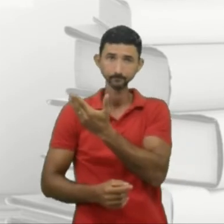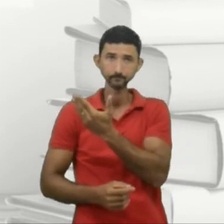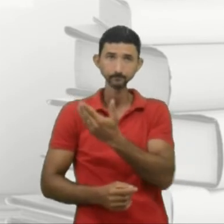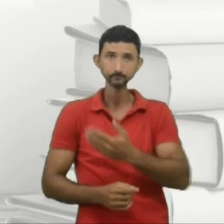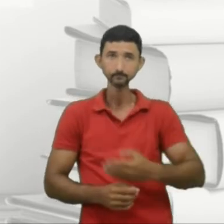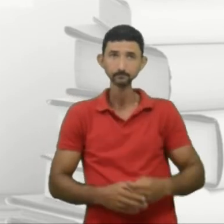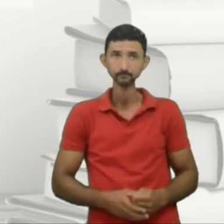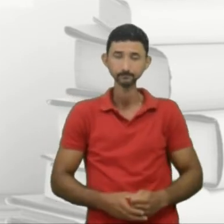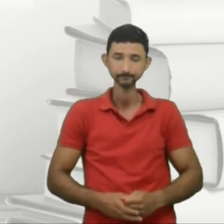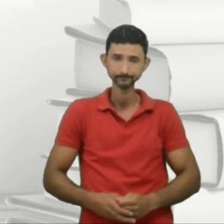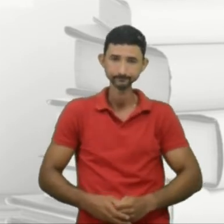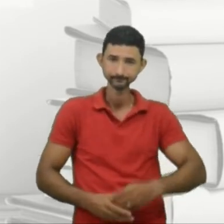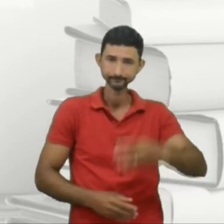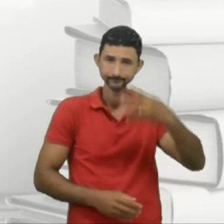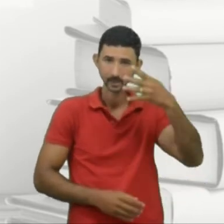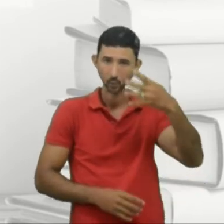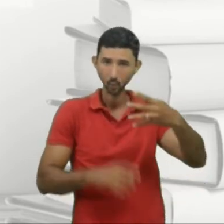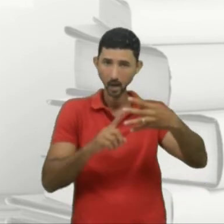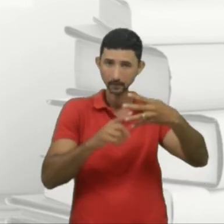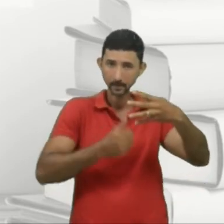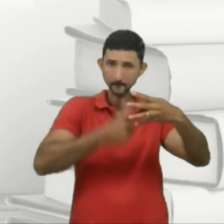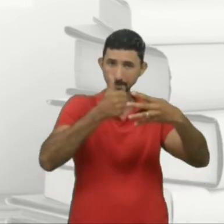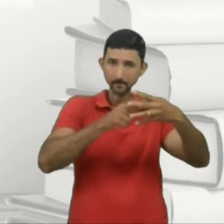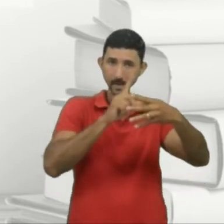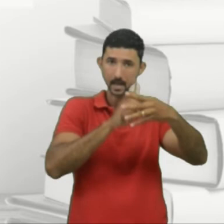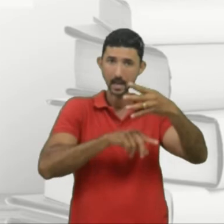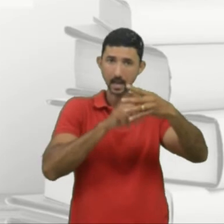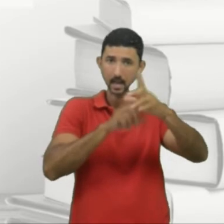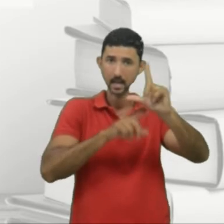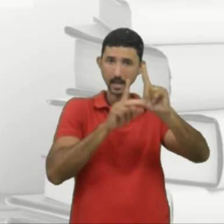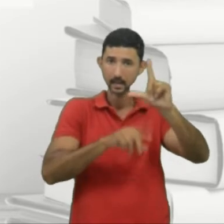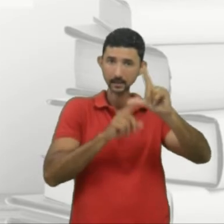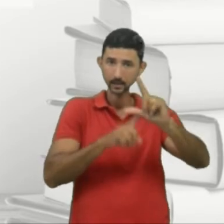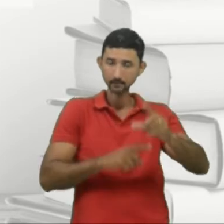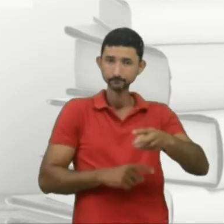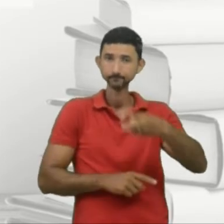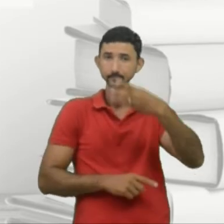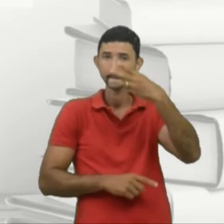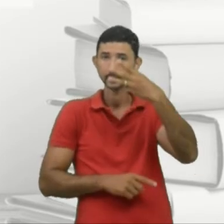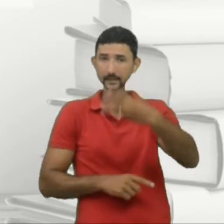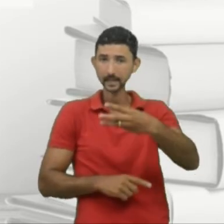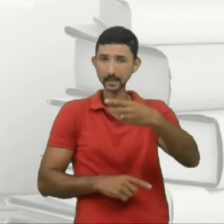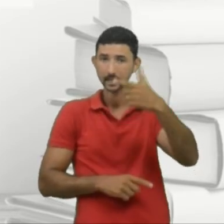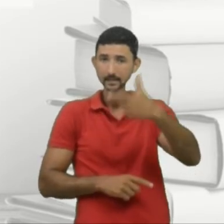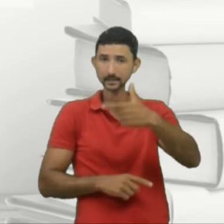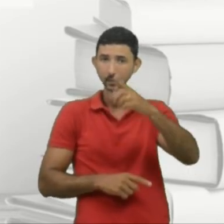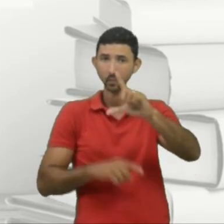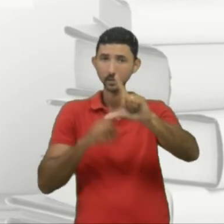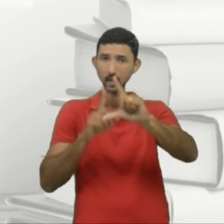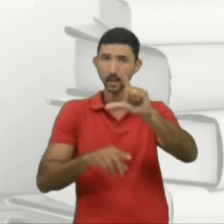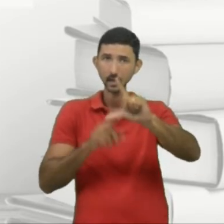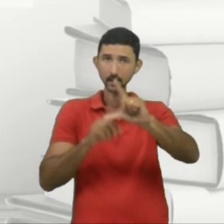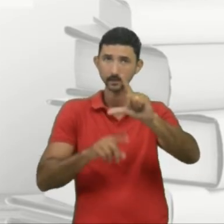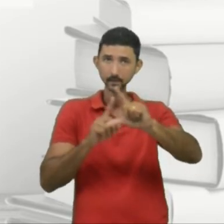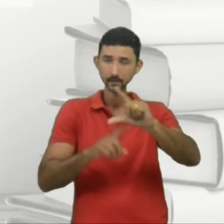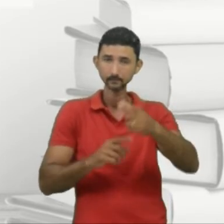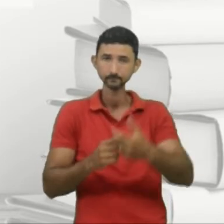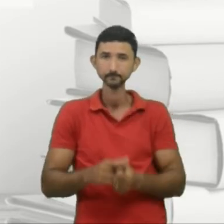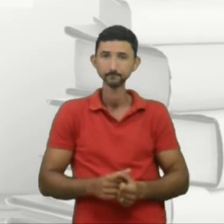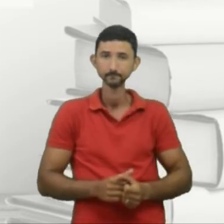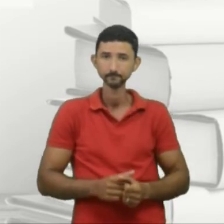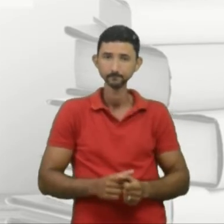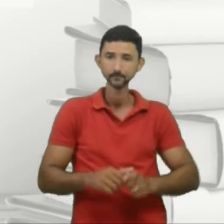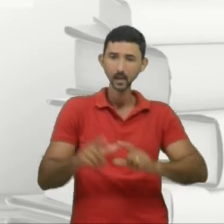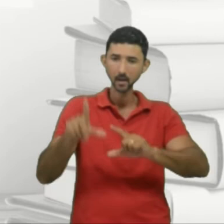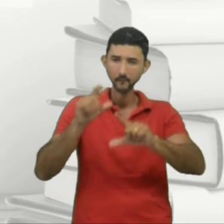4 é o número de opções para a primeira letra. 3, o número de opções para a segunda letra, porque eu já escolhi uma lá. Aí agora